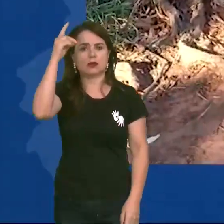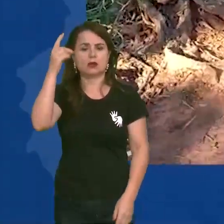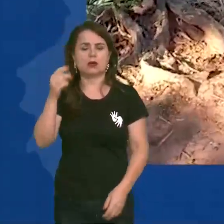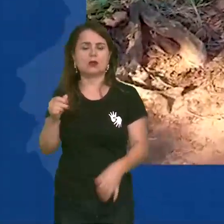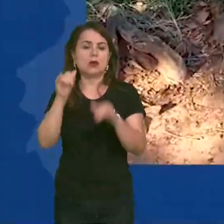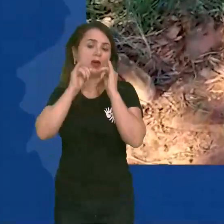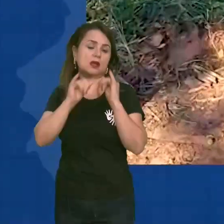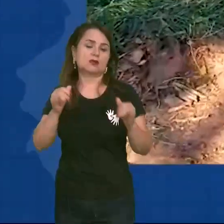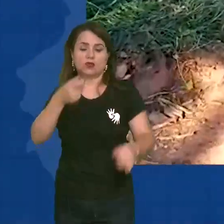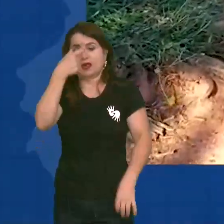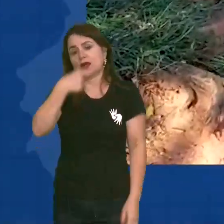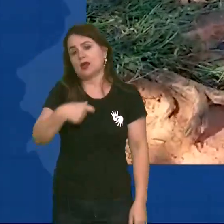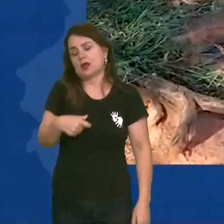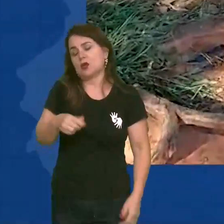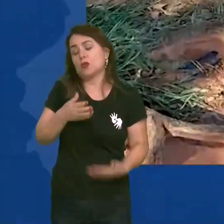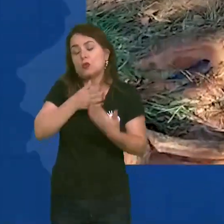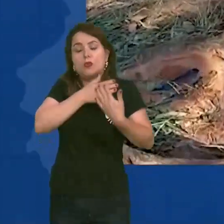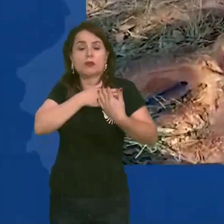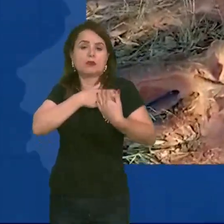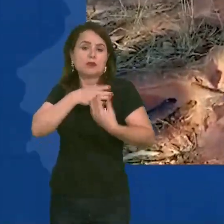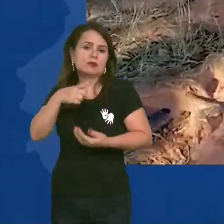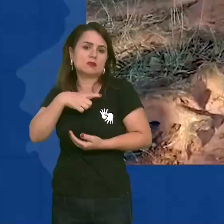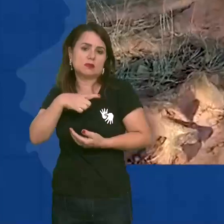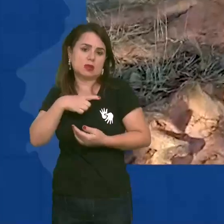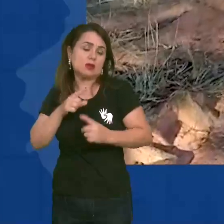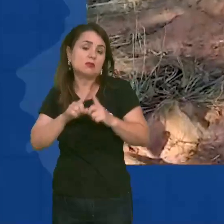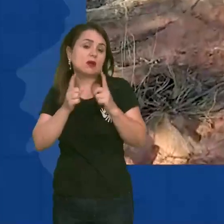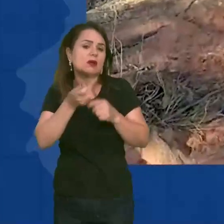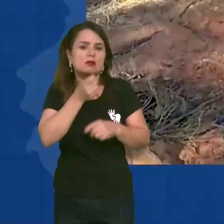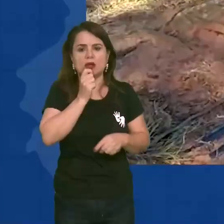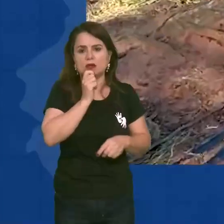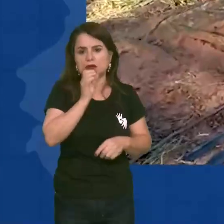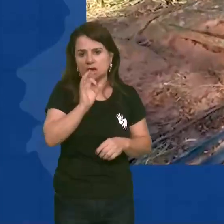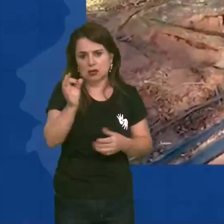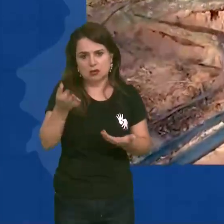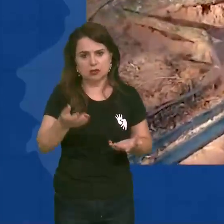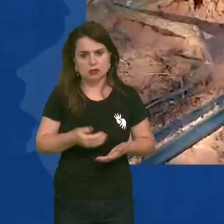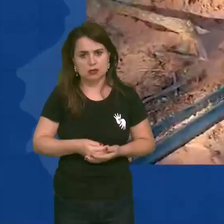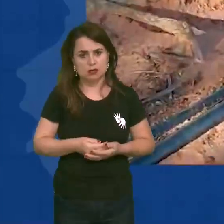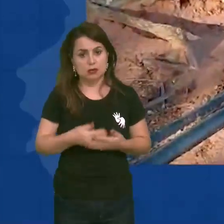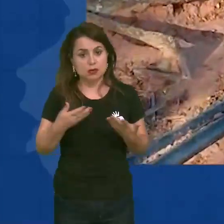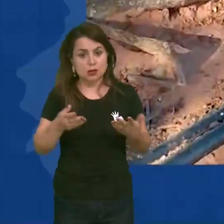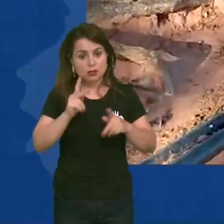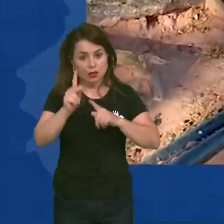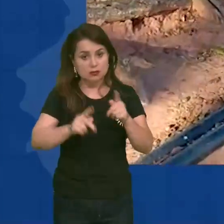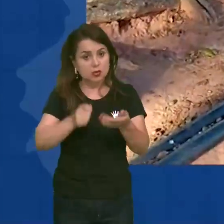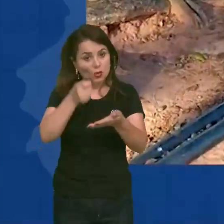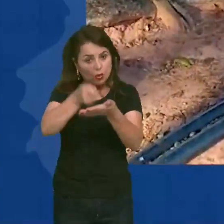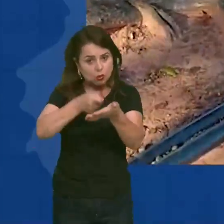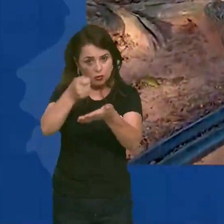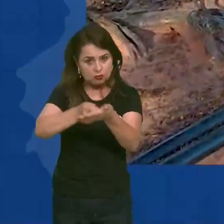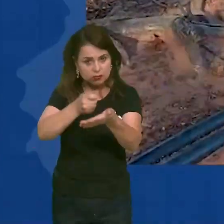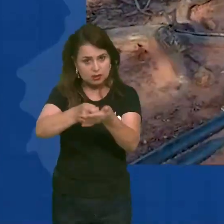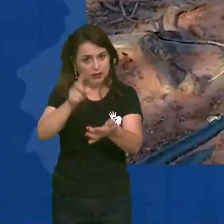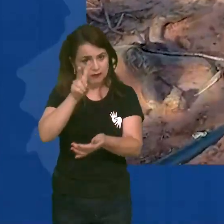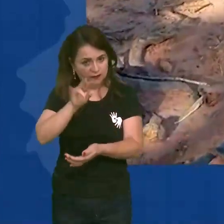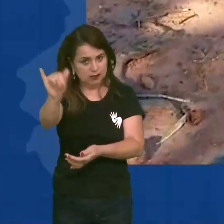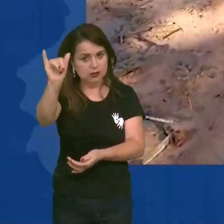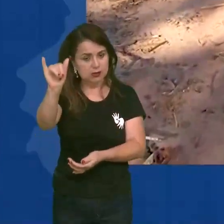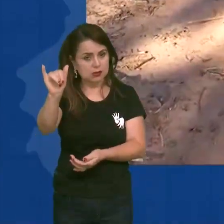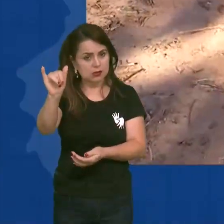com os atletas técnicos pais da pista sintética e o pessoal vai cobrar viu o prefeito o pessoal tem isso gravado